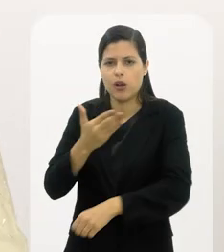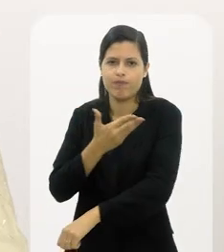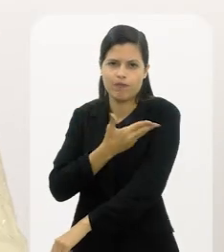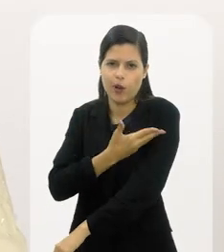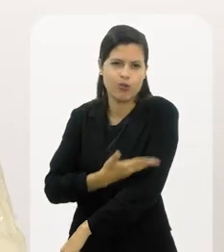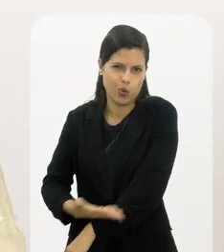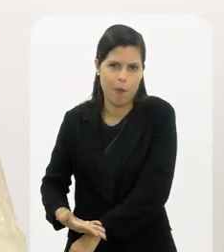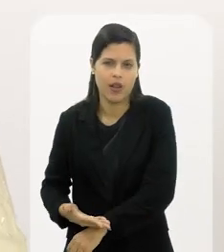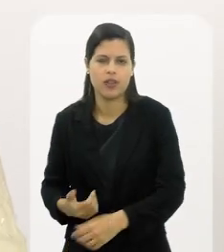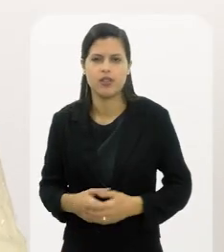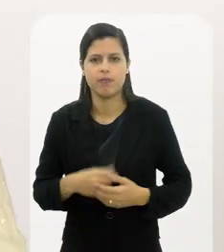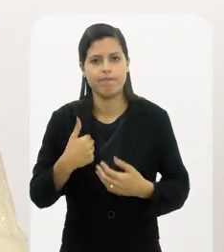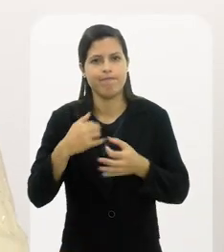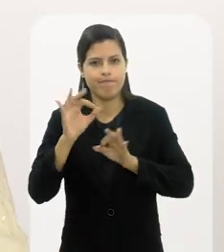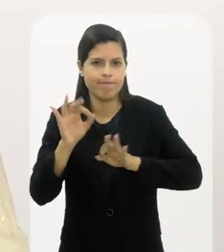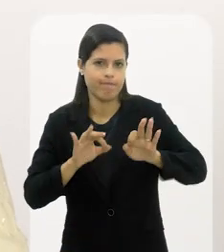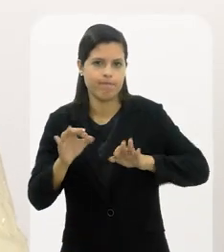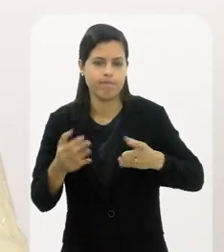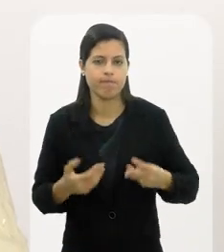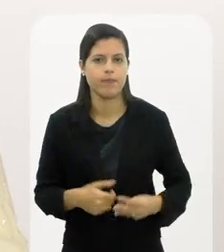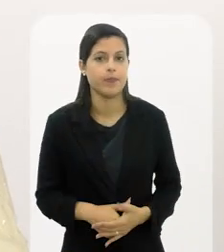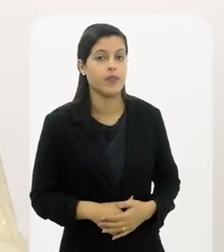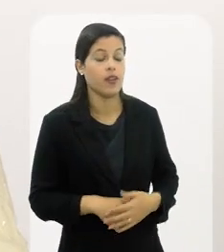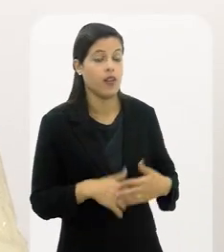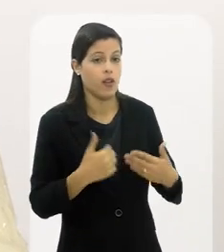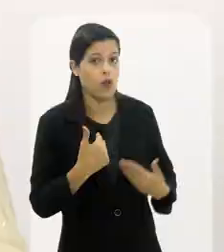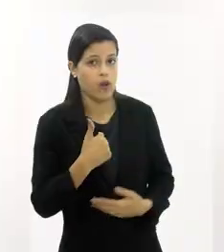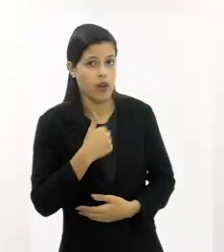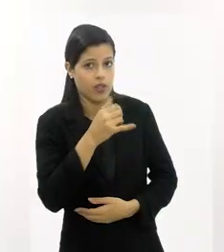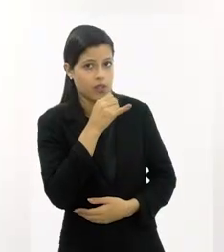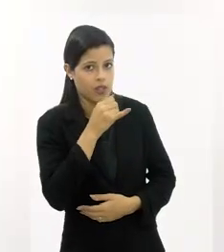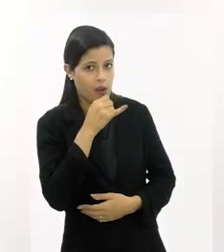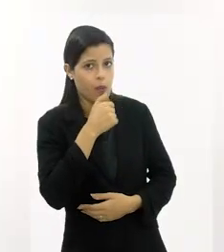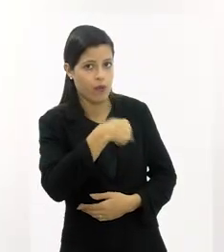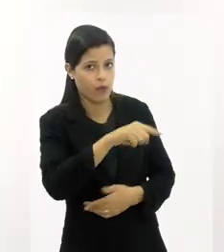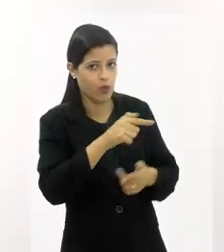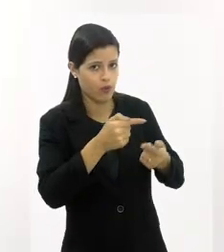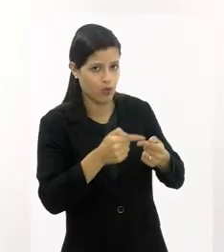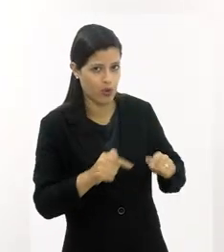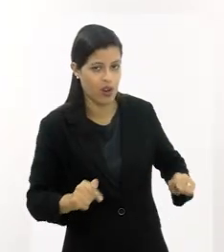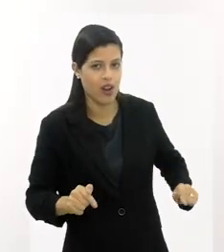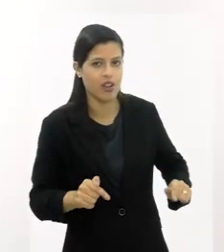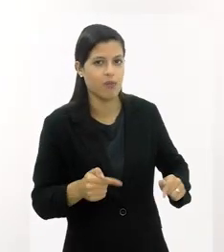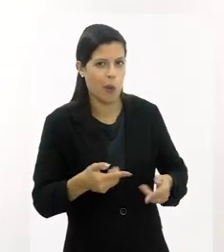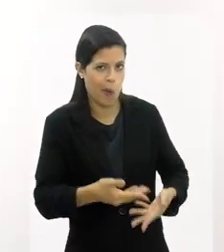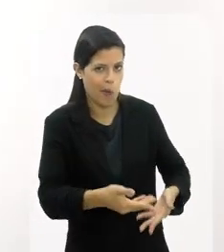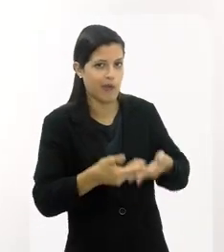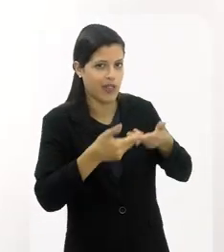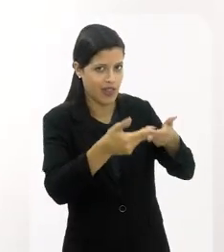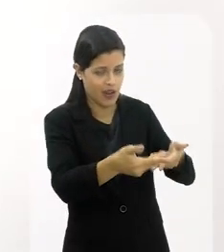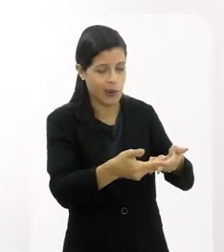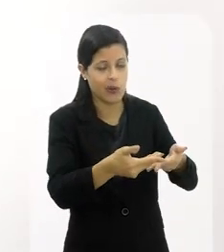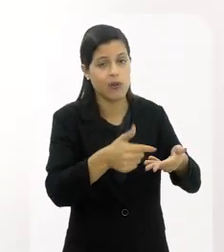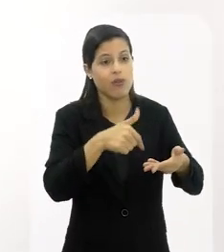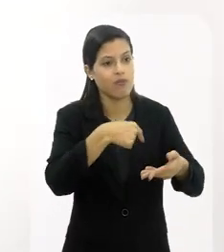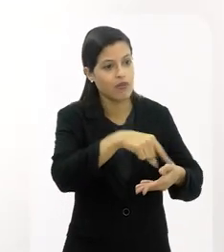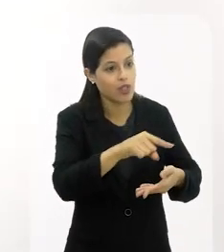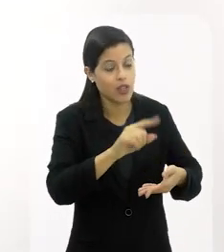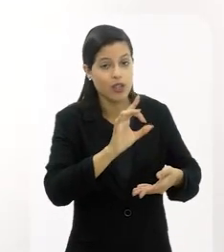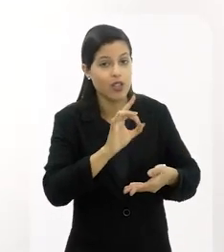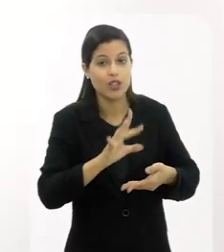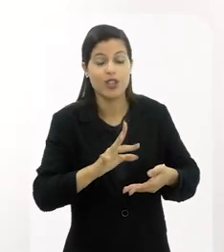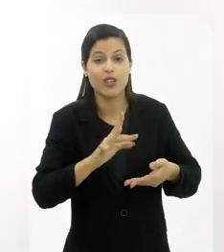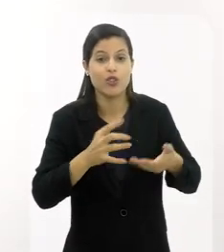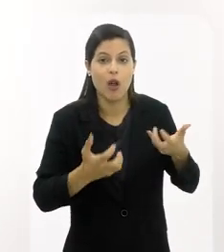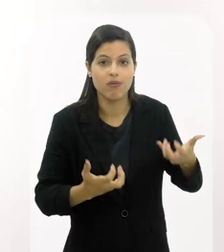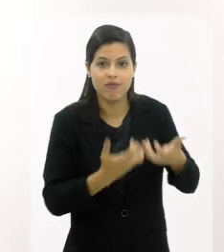sei como é que vai ser, entendeu? Me organizo para isso. Eu, por exemplo, fui num churrasco que me convidaram. Quando cheguei lá, eram só